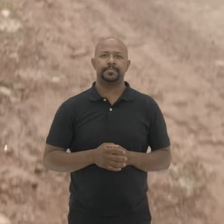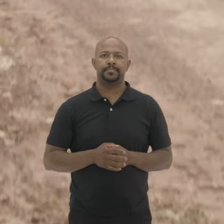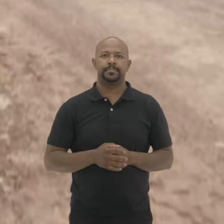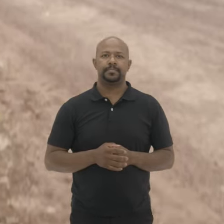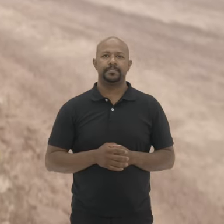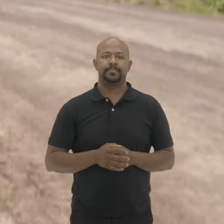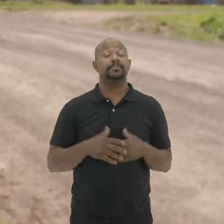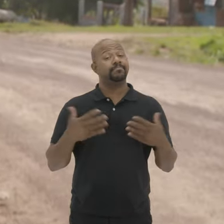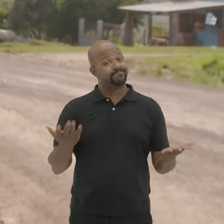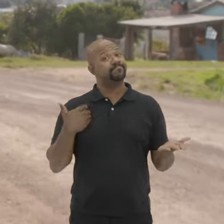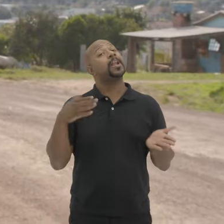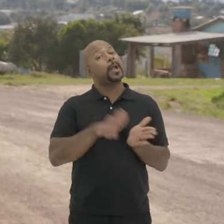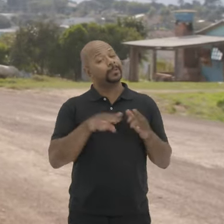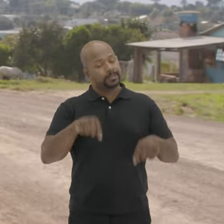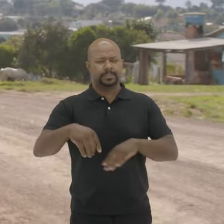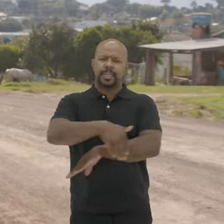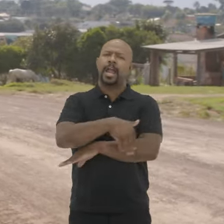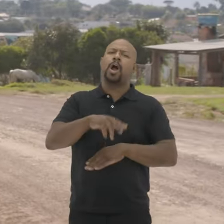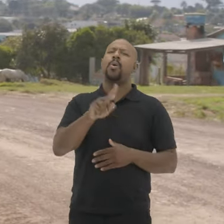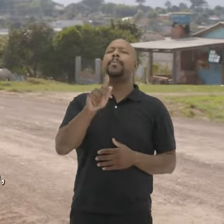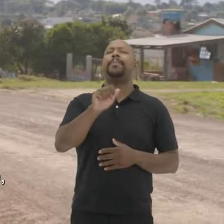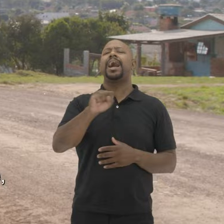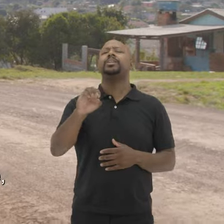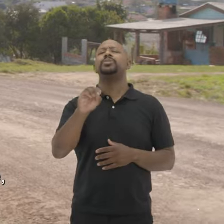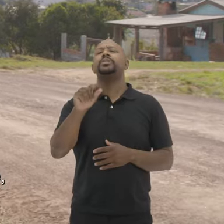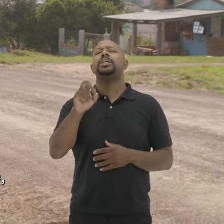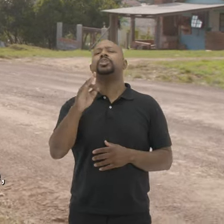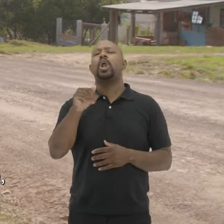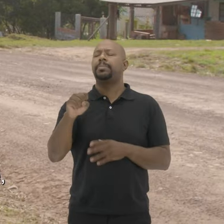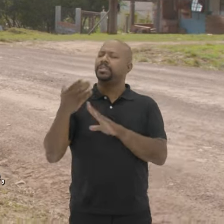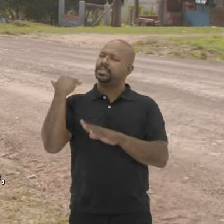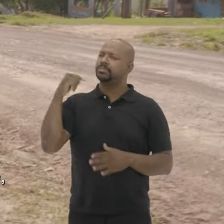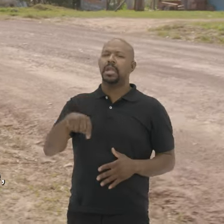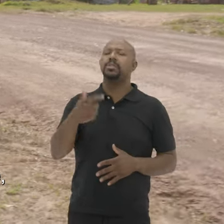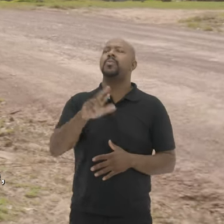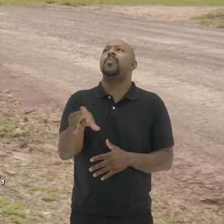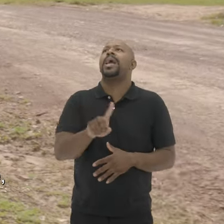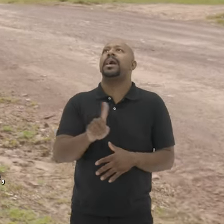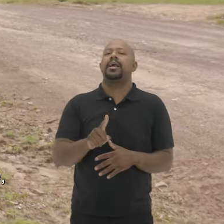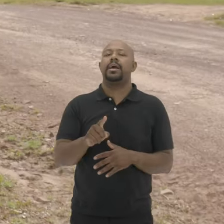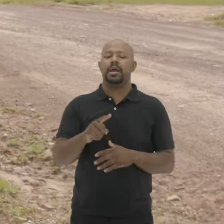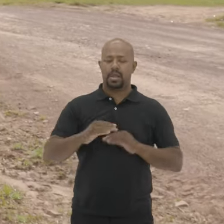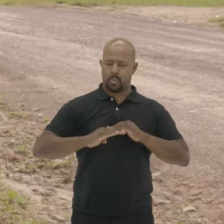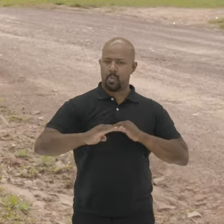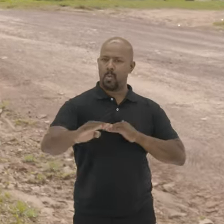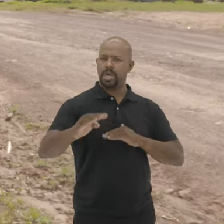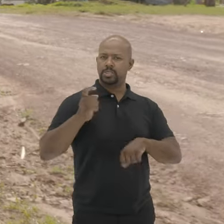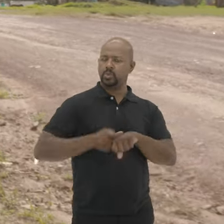e Cá estamos nós então na rua parte das tropas que até bem pouco tempo inclusive nem era pavimentada né